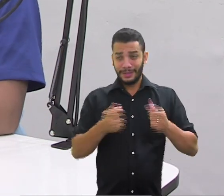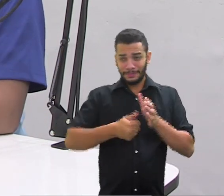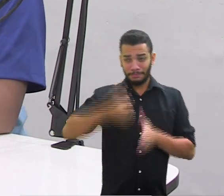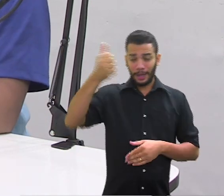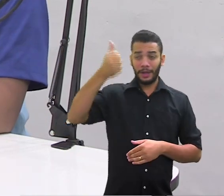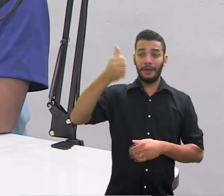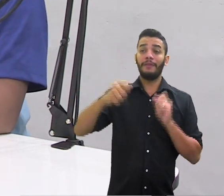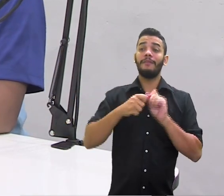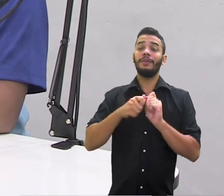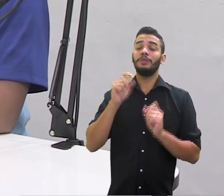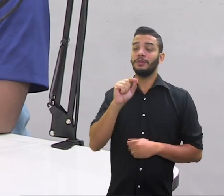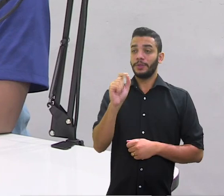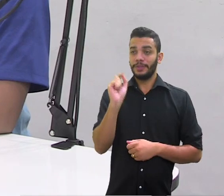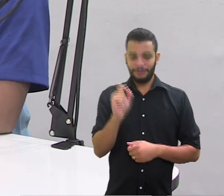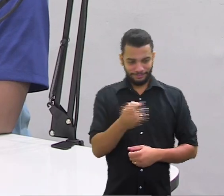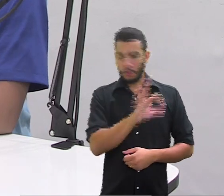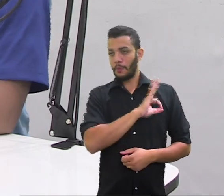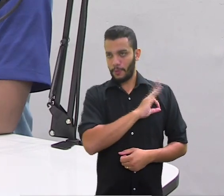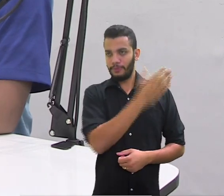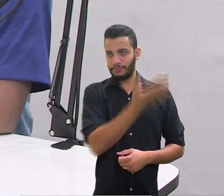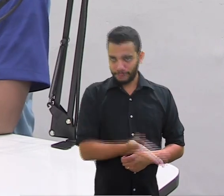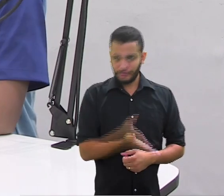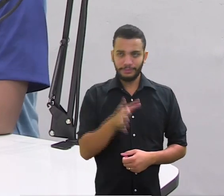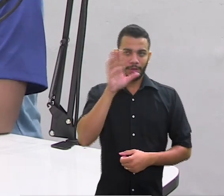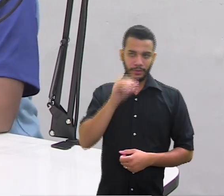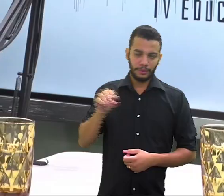para nós. Sim. E falar um pouco do seu trabalho.